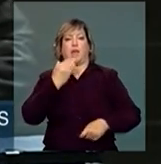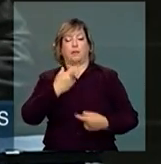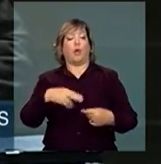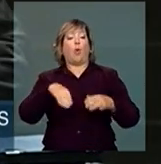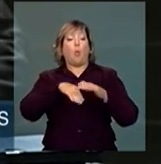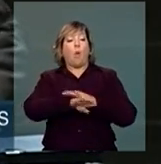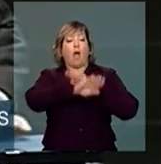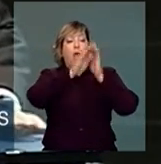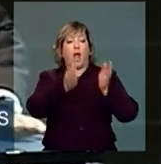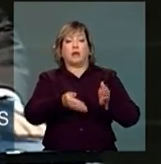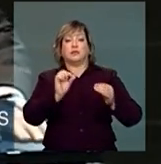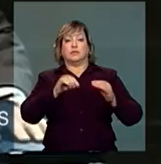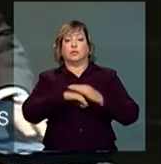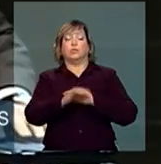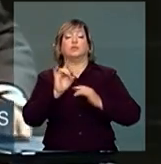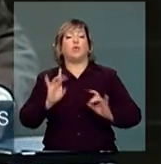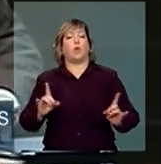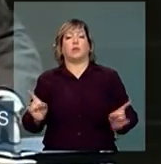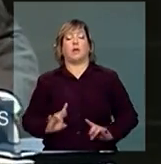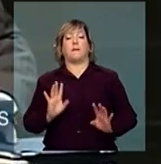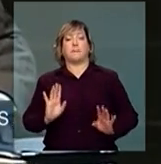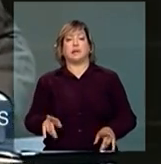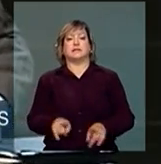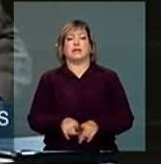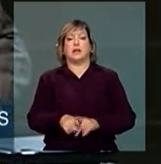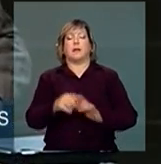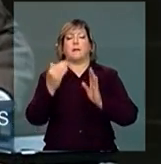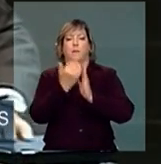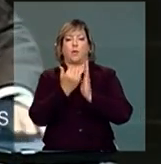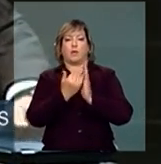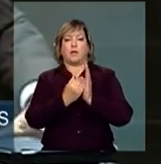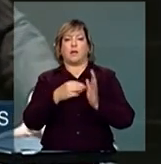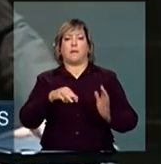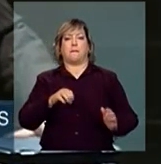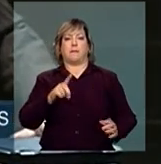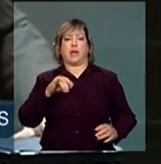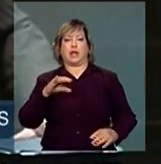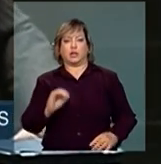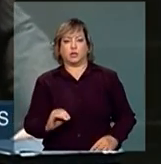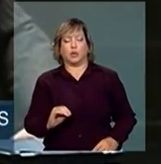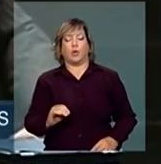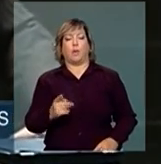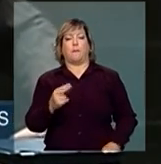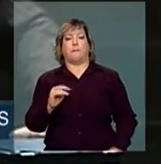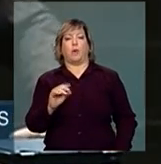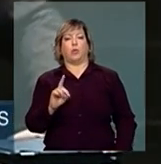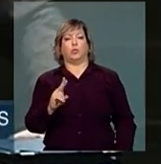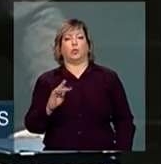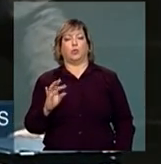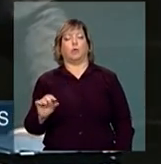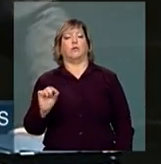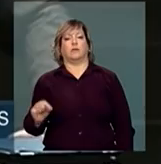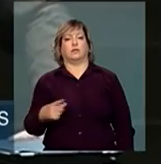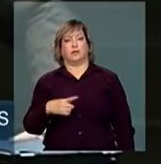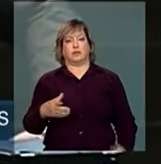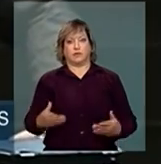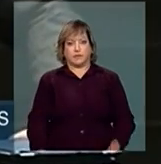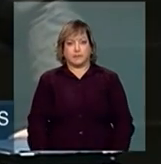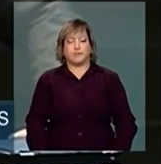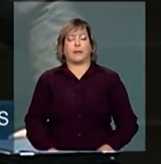também nos programas para o médio produtor, através do Pronamp, ampliando os recursos significativamente,